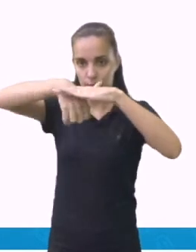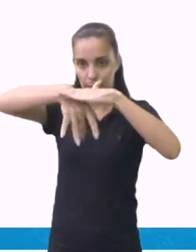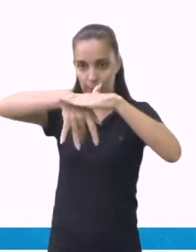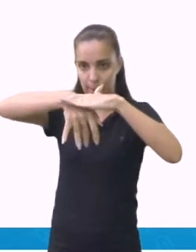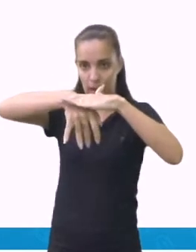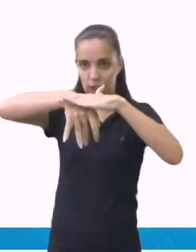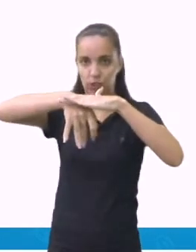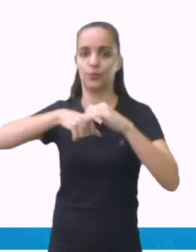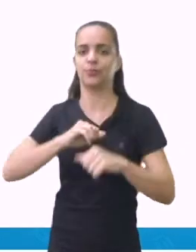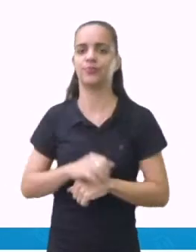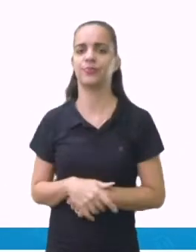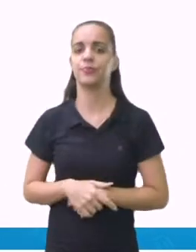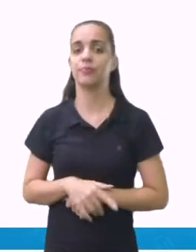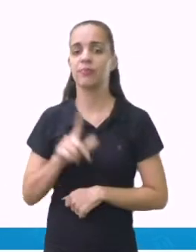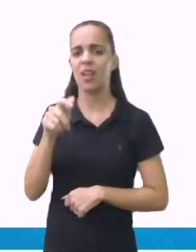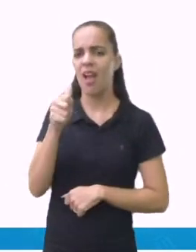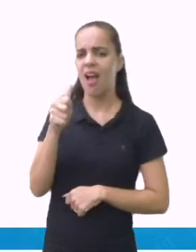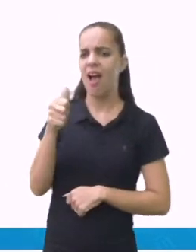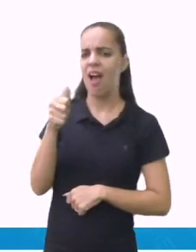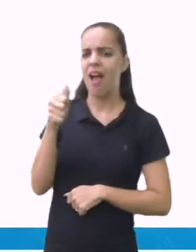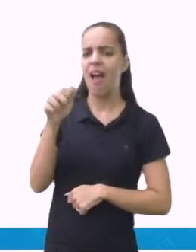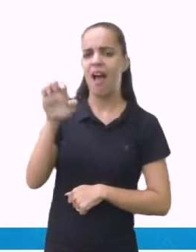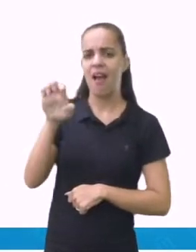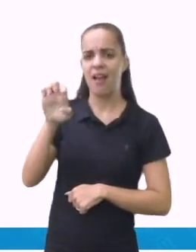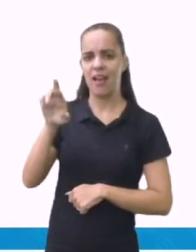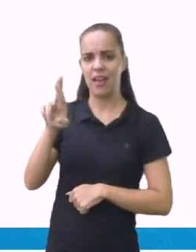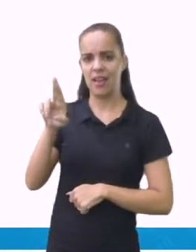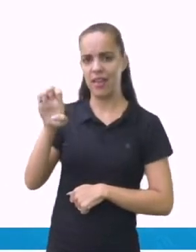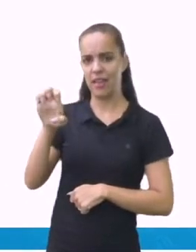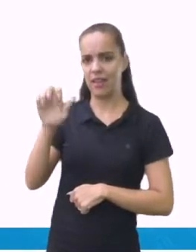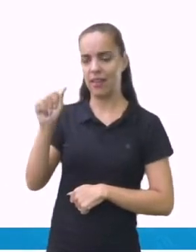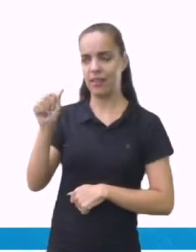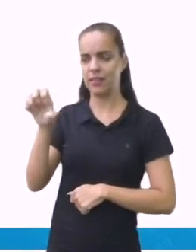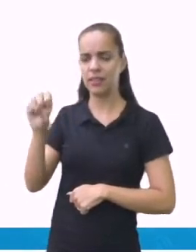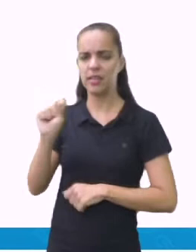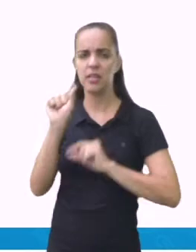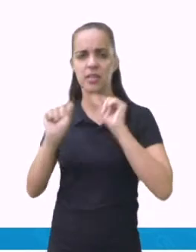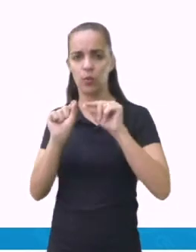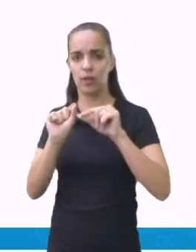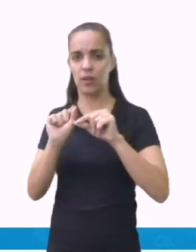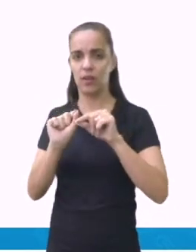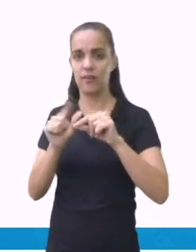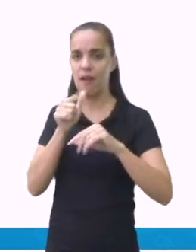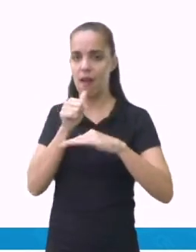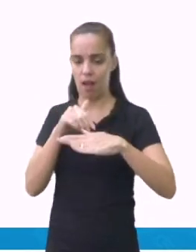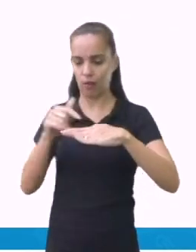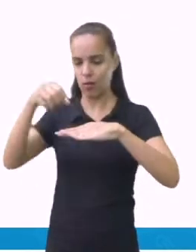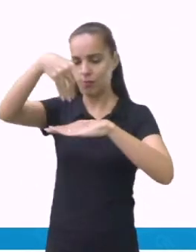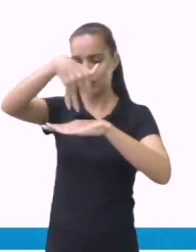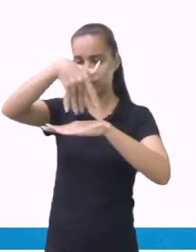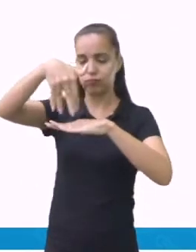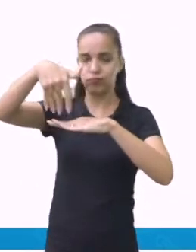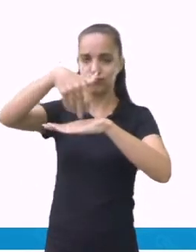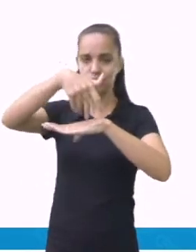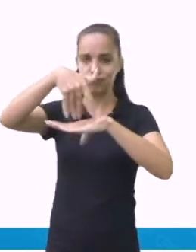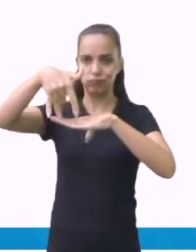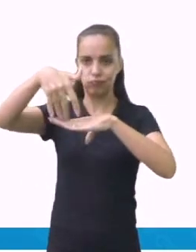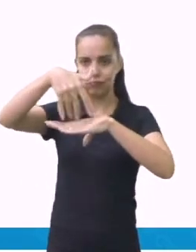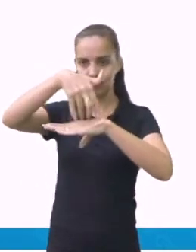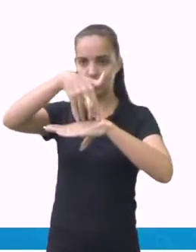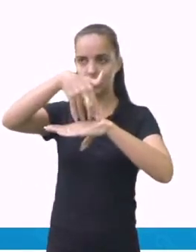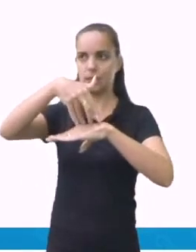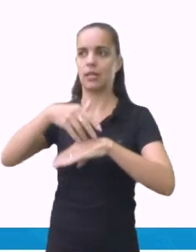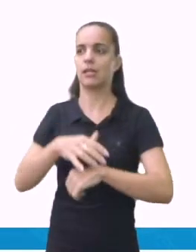Temos também raízes aéreas. Olha a imagem, a raiz ela tá para fora da água.